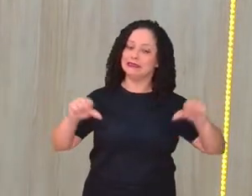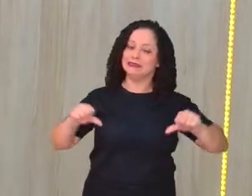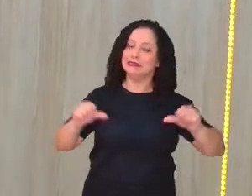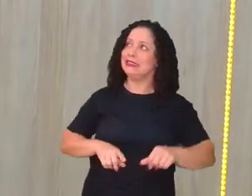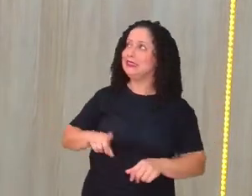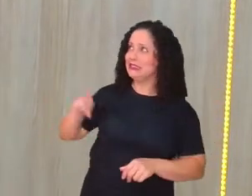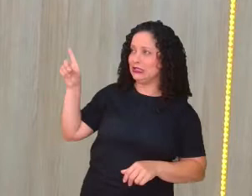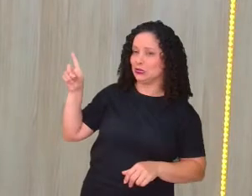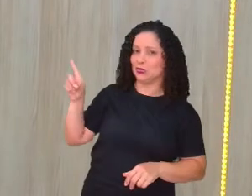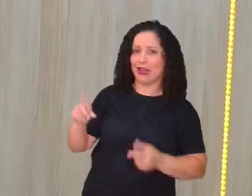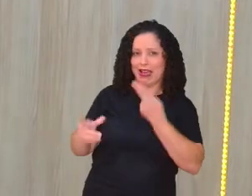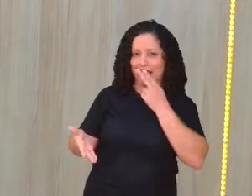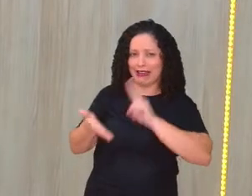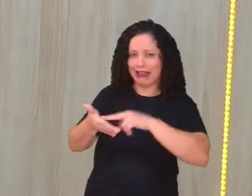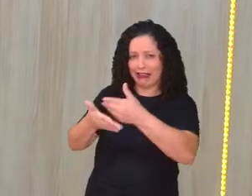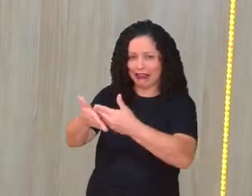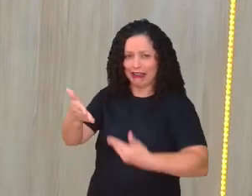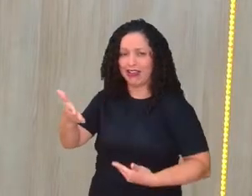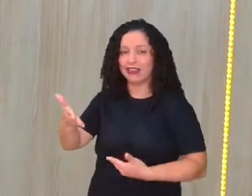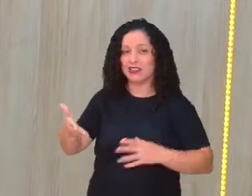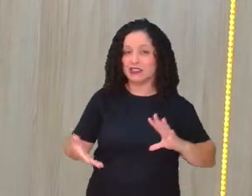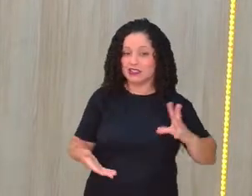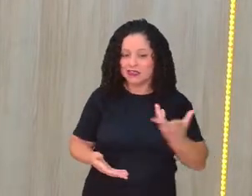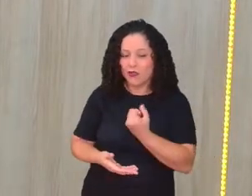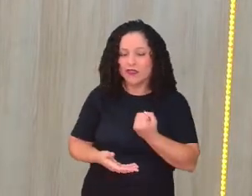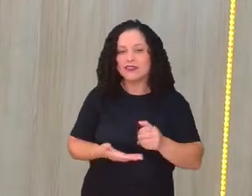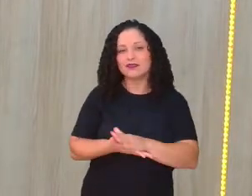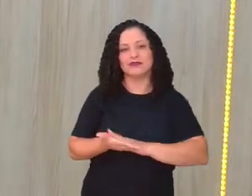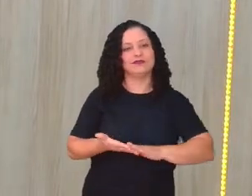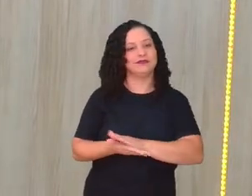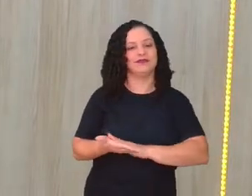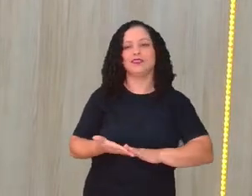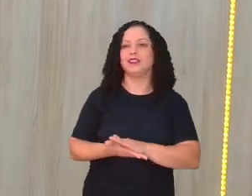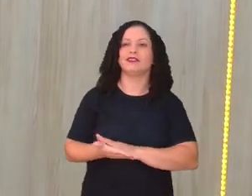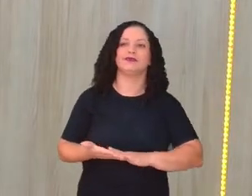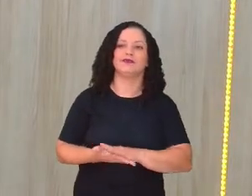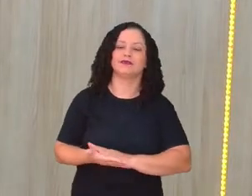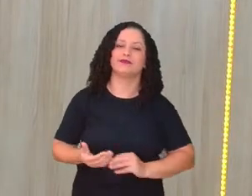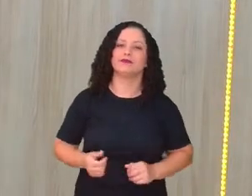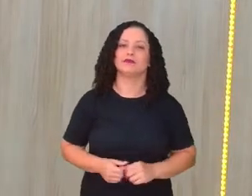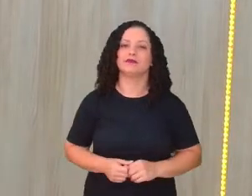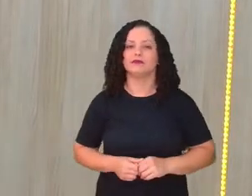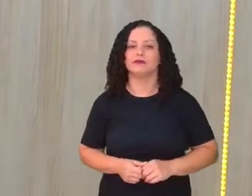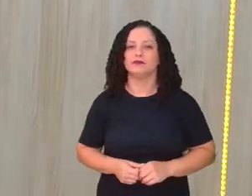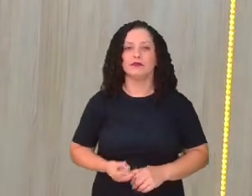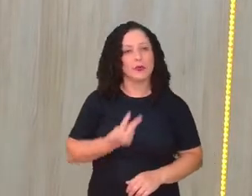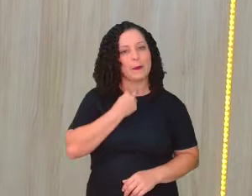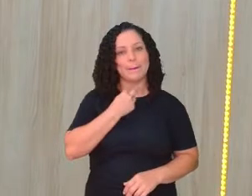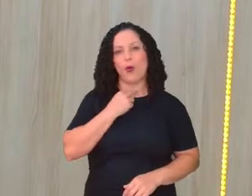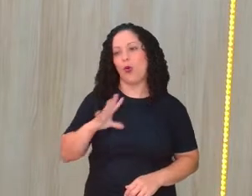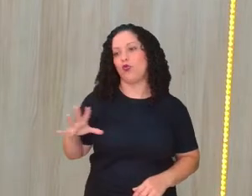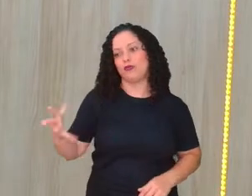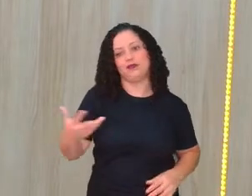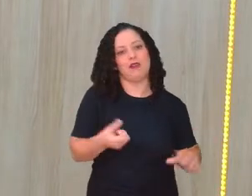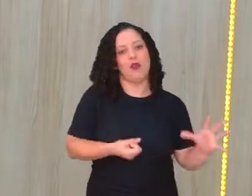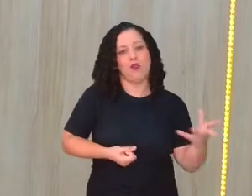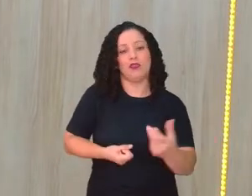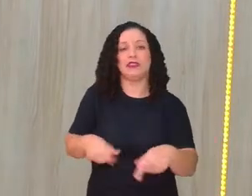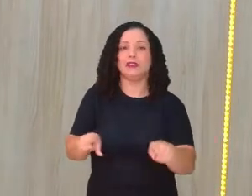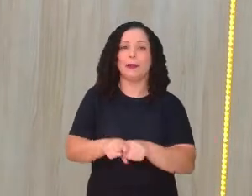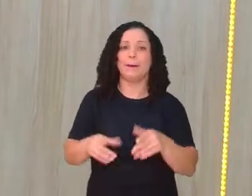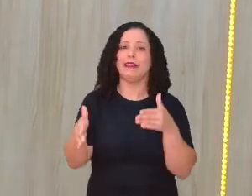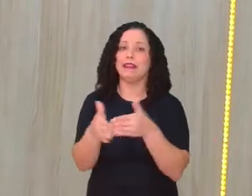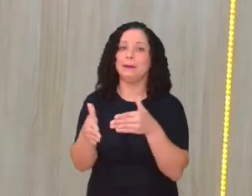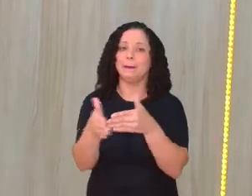aqui não garantia a salvação de ninguém, ok? E nem todos poderiam ser salvos, né? Quem não tiver... Exatamente,